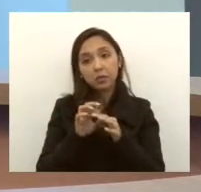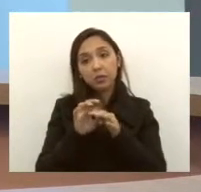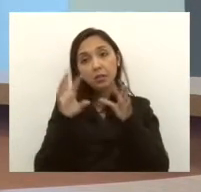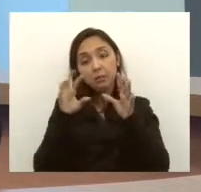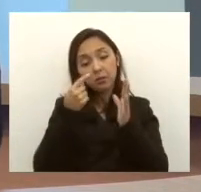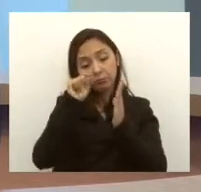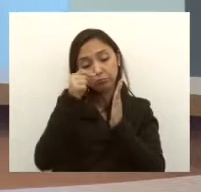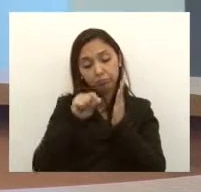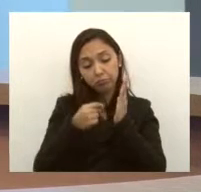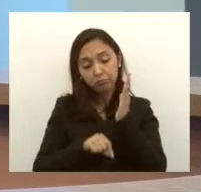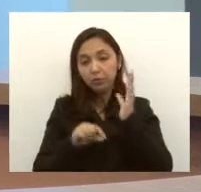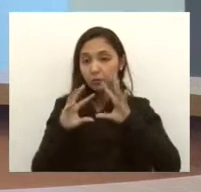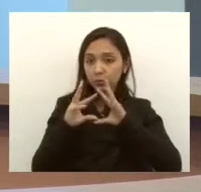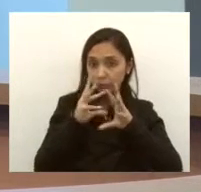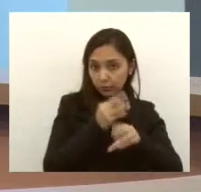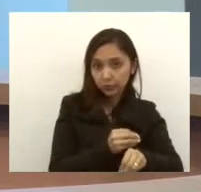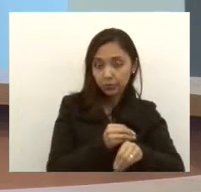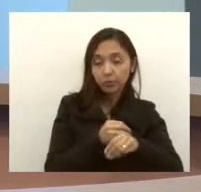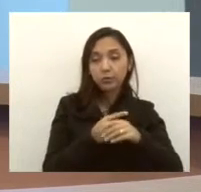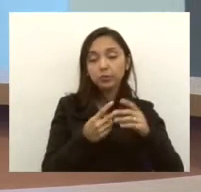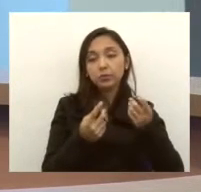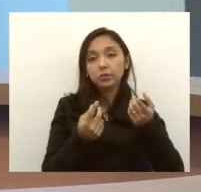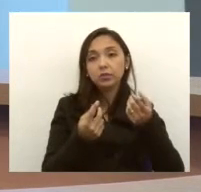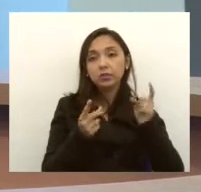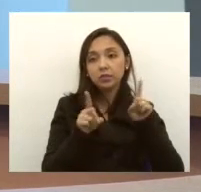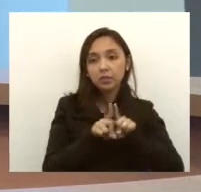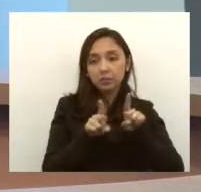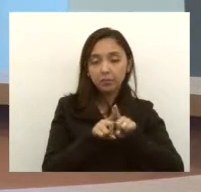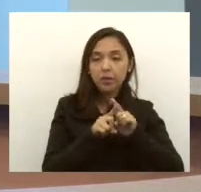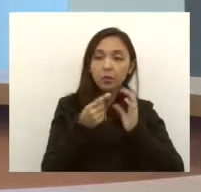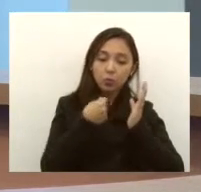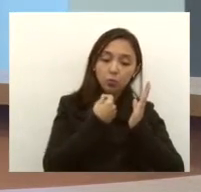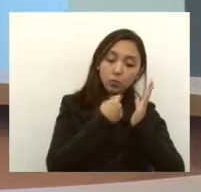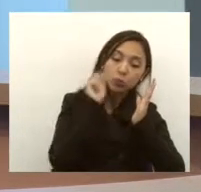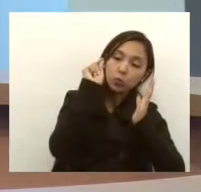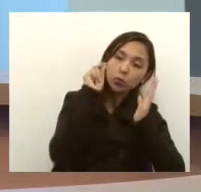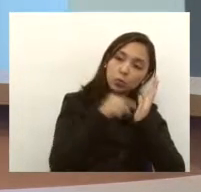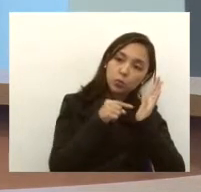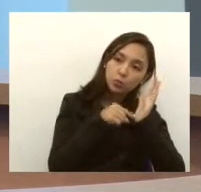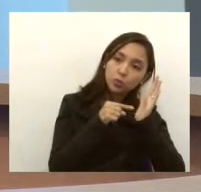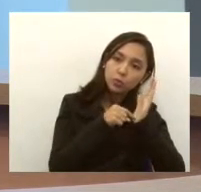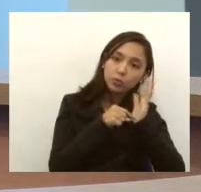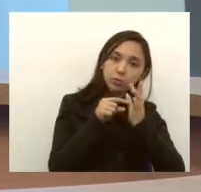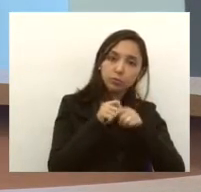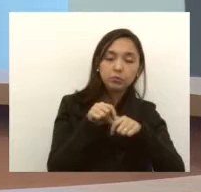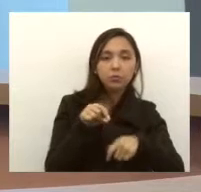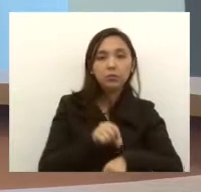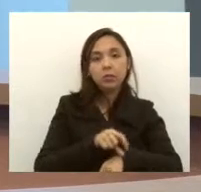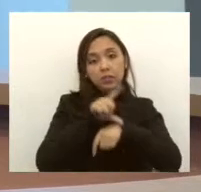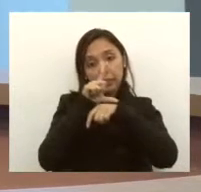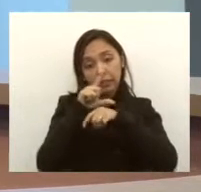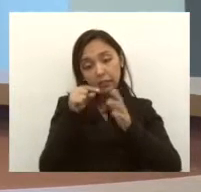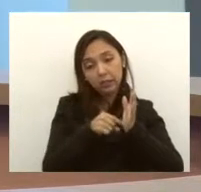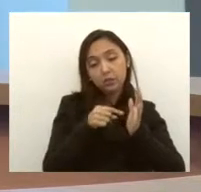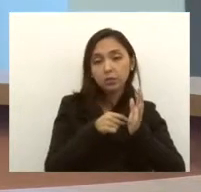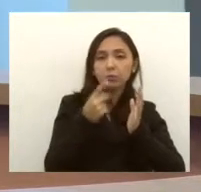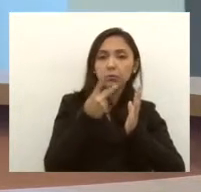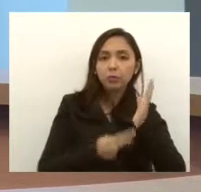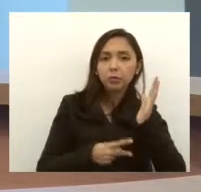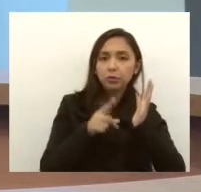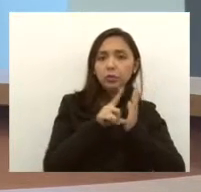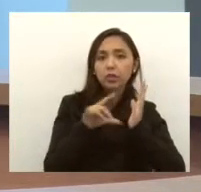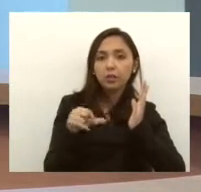os itens, inclusive o último item dessa pauta do grande expediente, seria muito, que é um projeto de